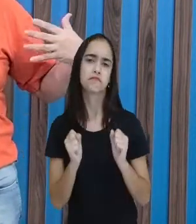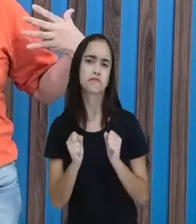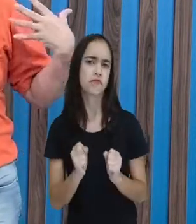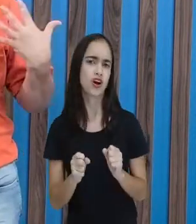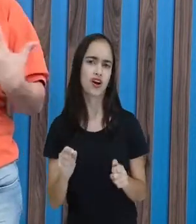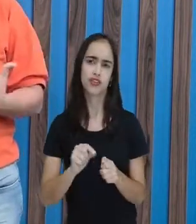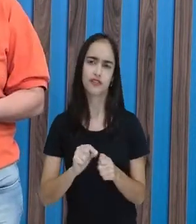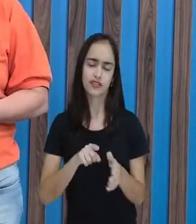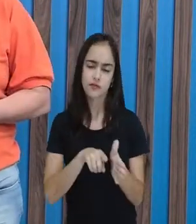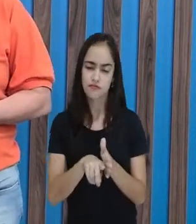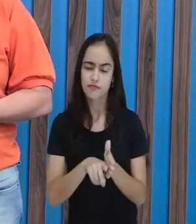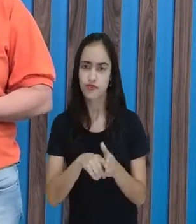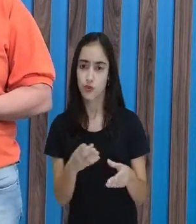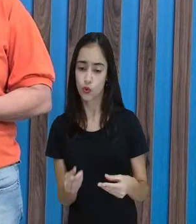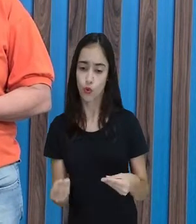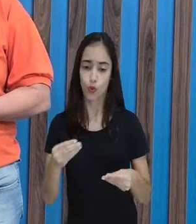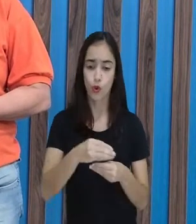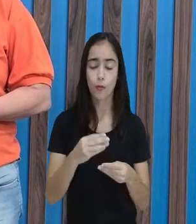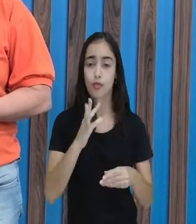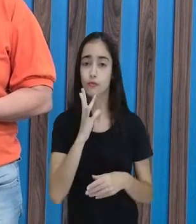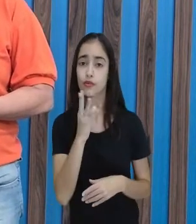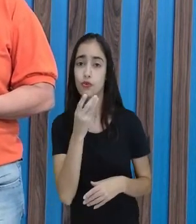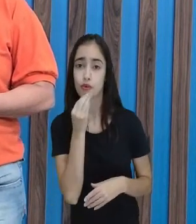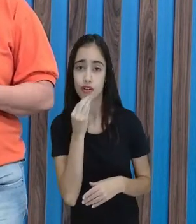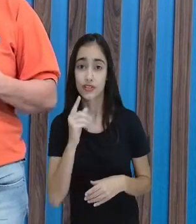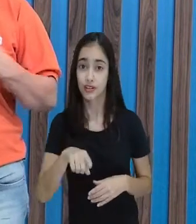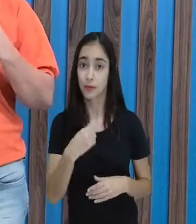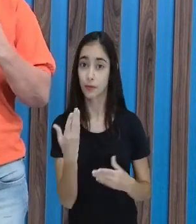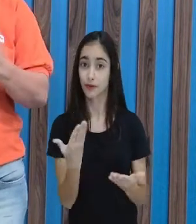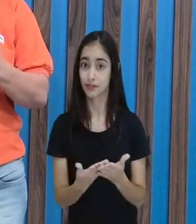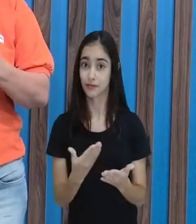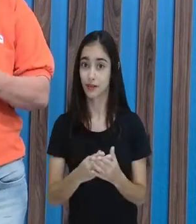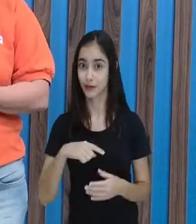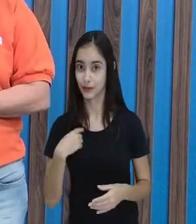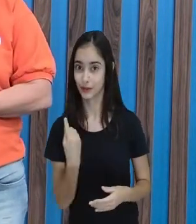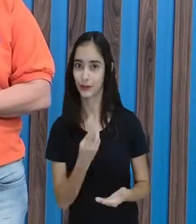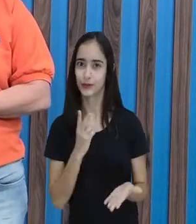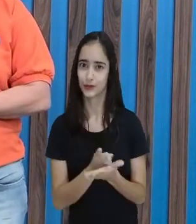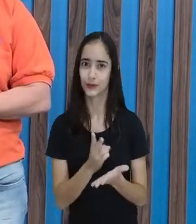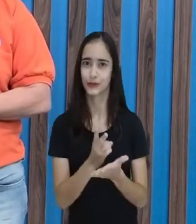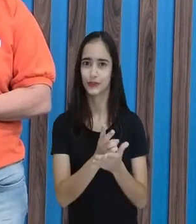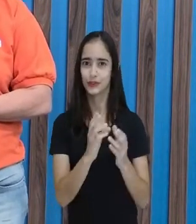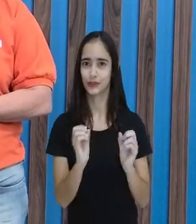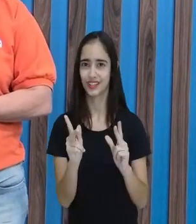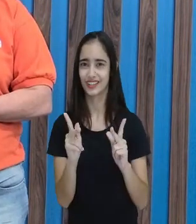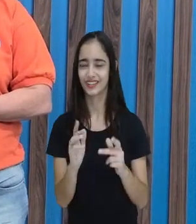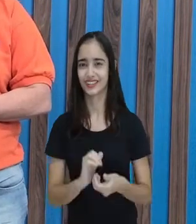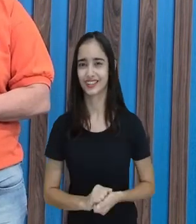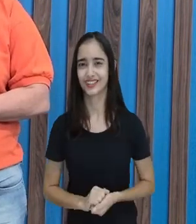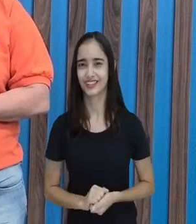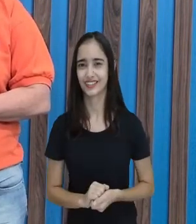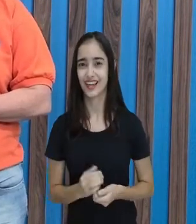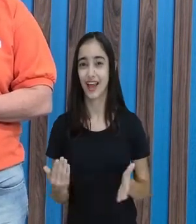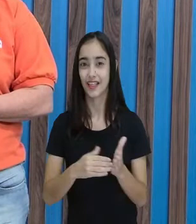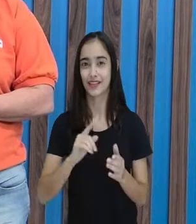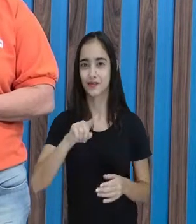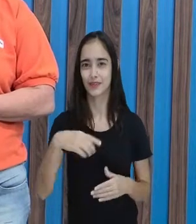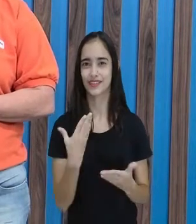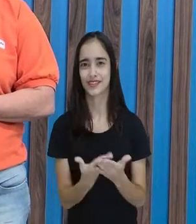pesquisa e complementar esse conhecimento. E na próxima aula a gente anda mais um bocadinho, tá?